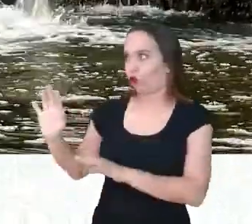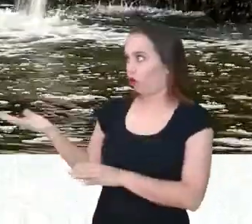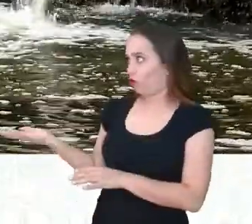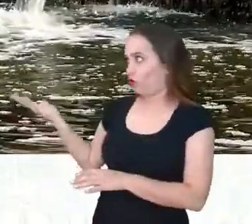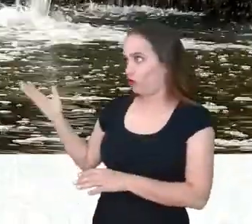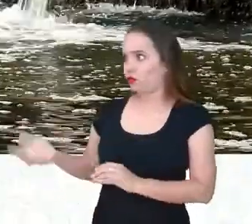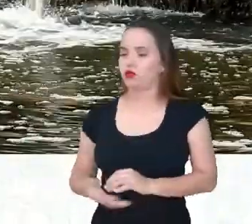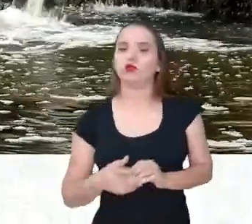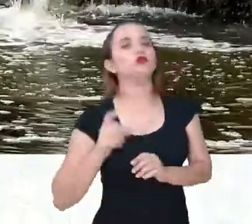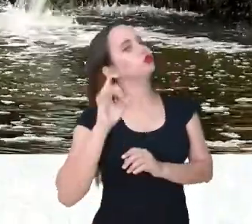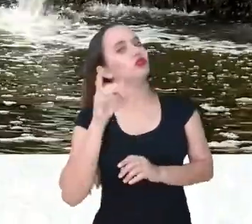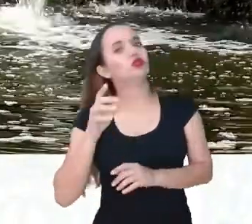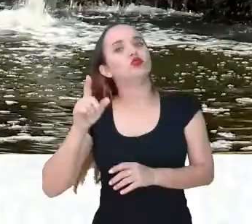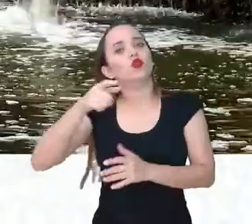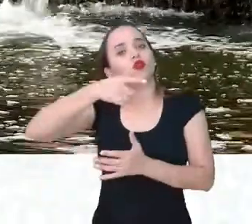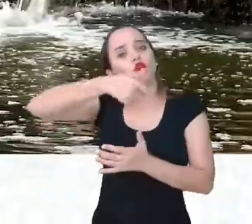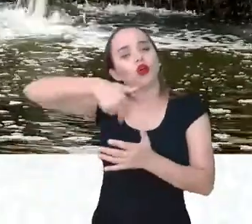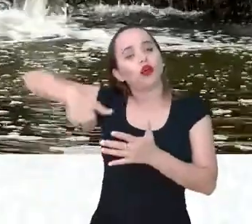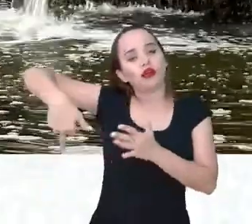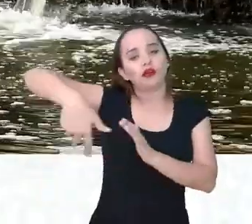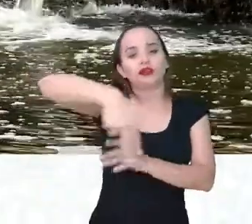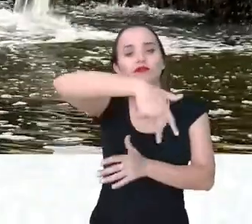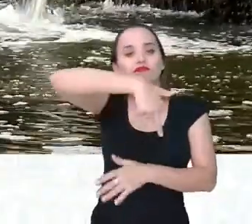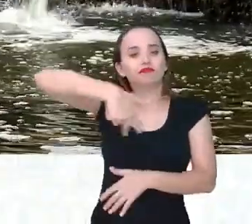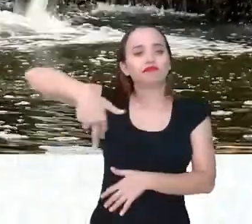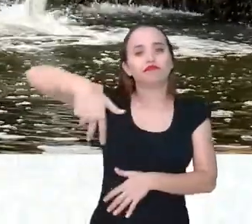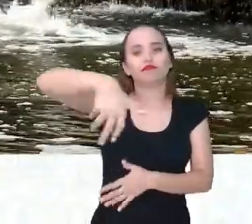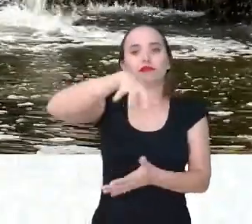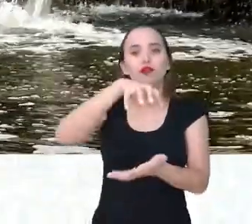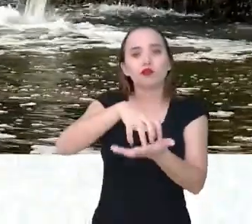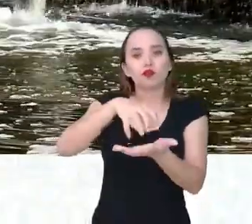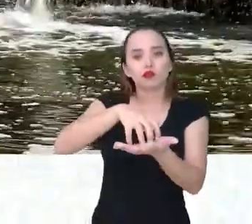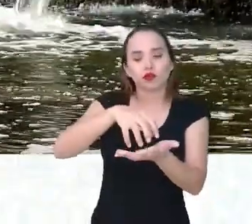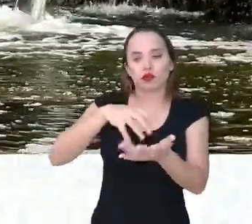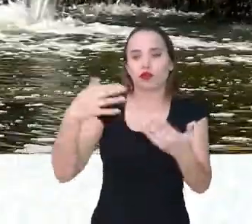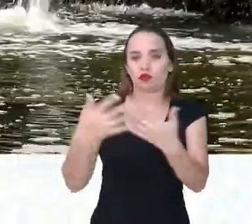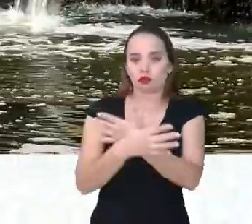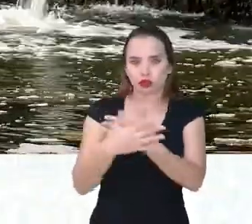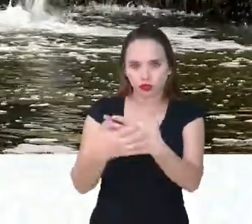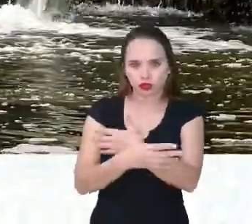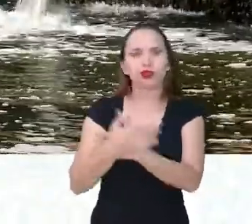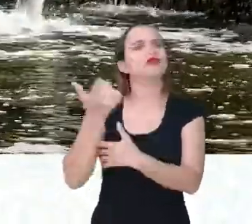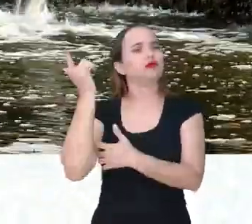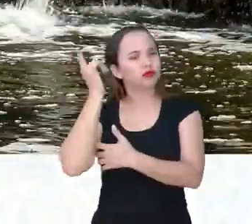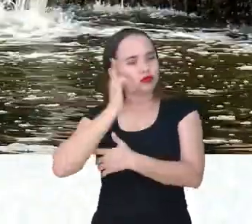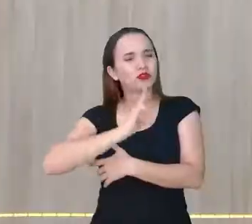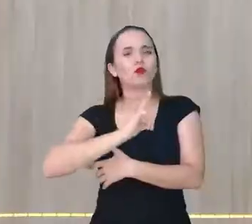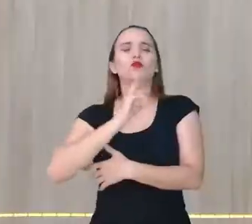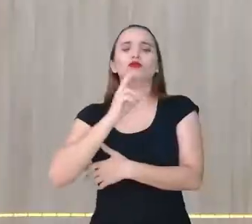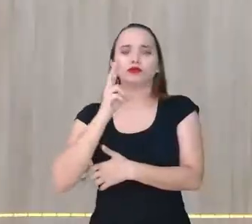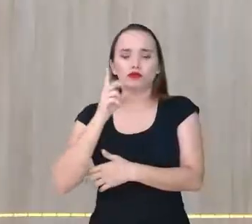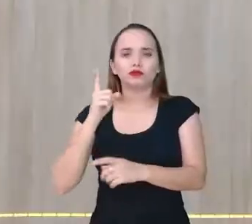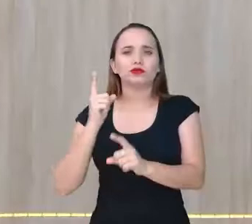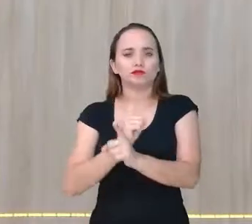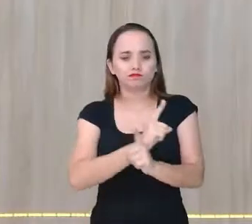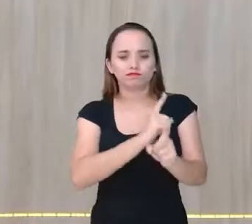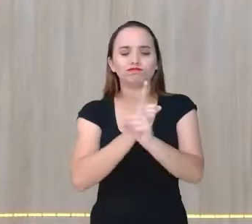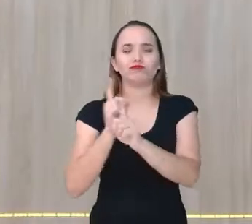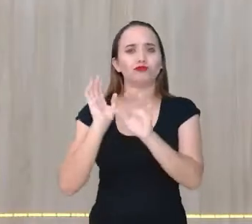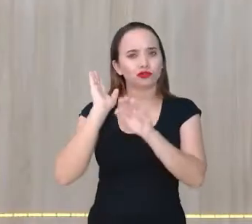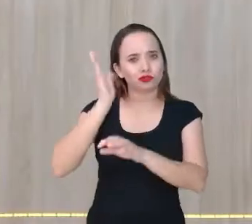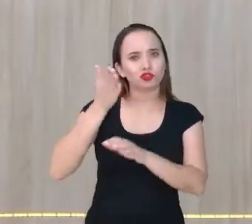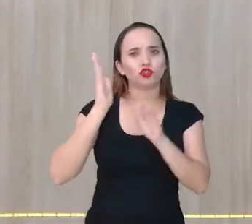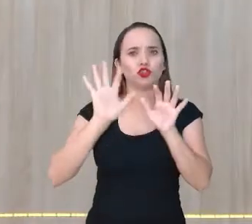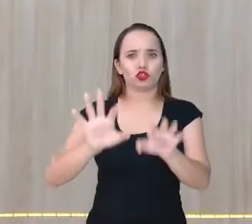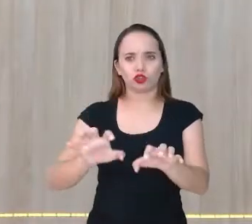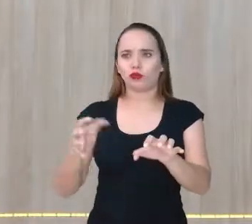PETs, pneus, né? Muito lixo, né? Muito resíduo aí. Aí do outro lado a gente está